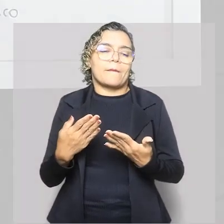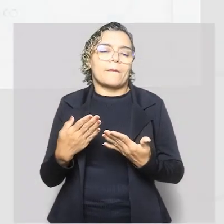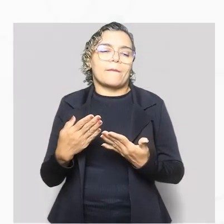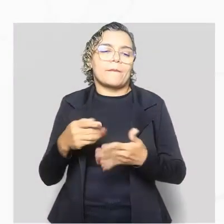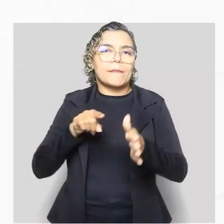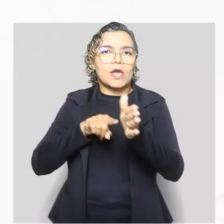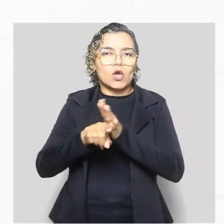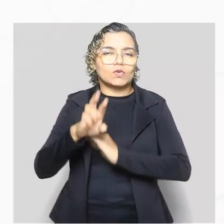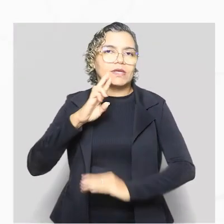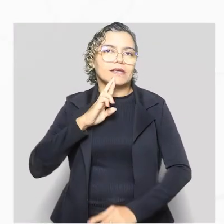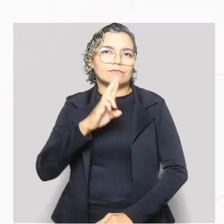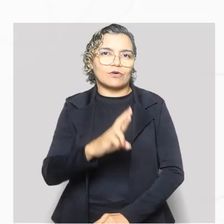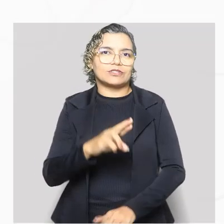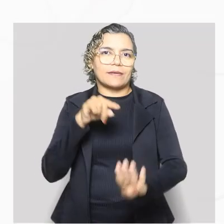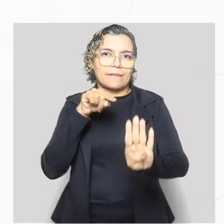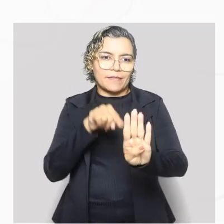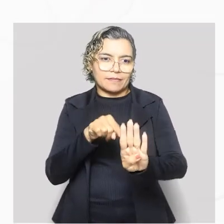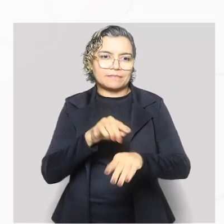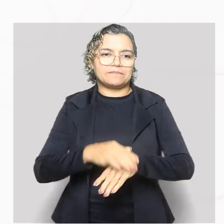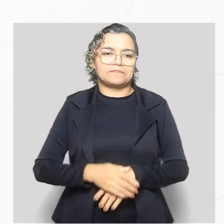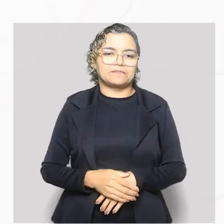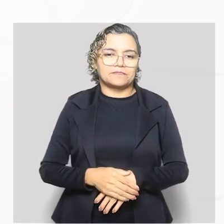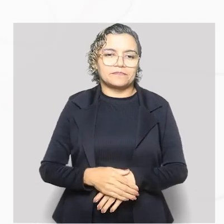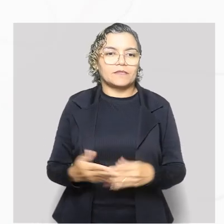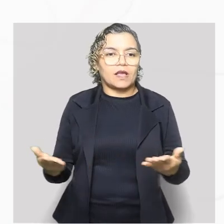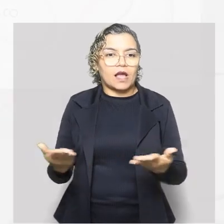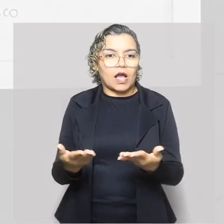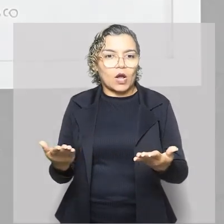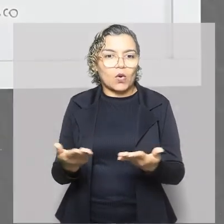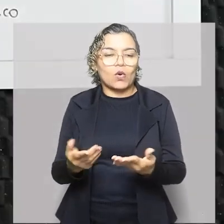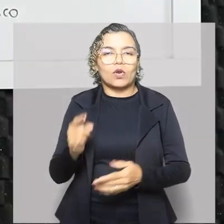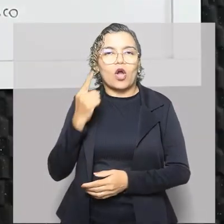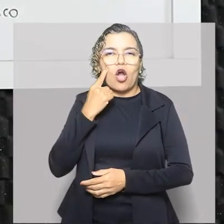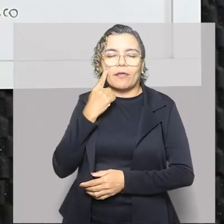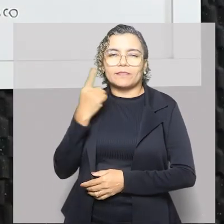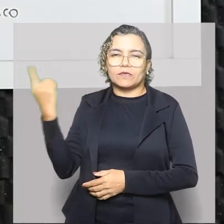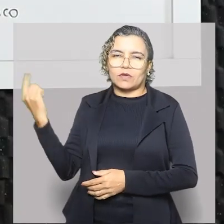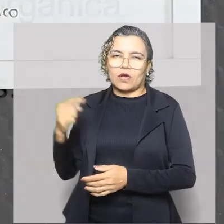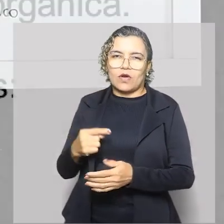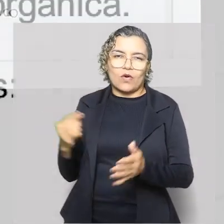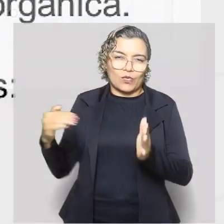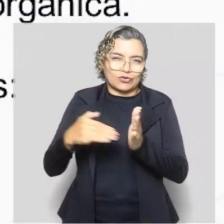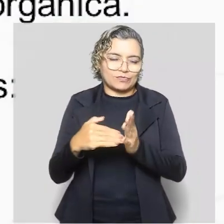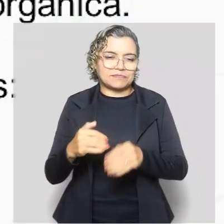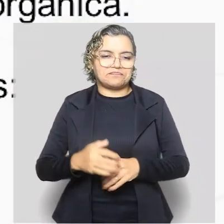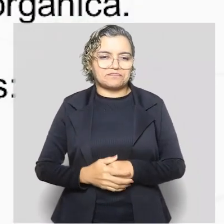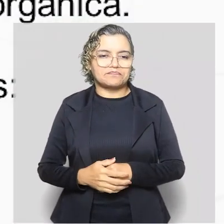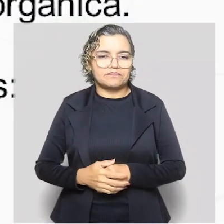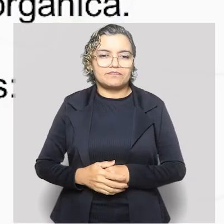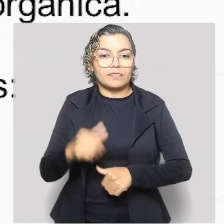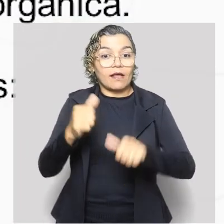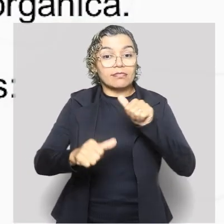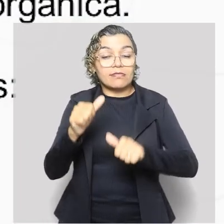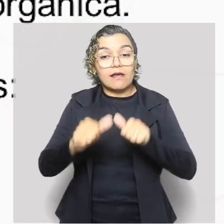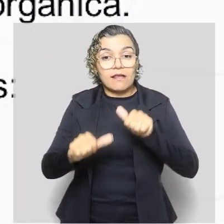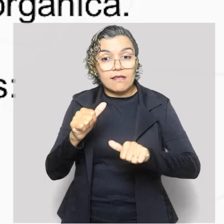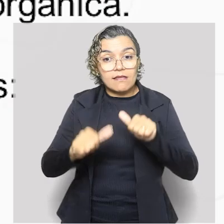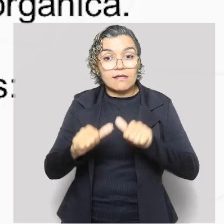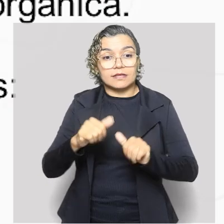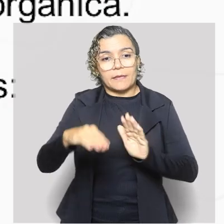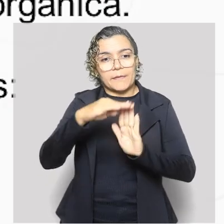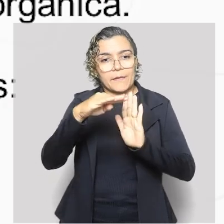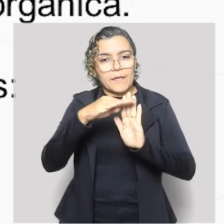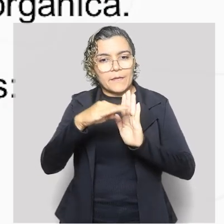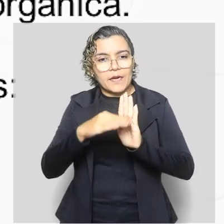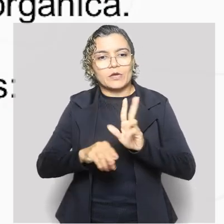a letra B. Tá bom? Vamos aqui finalizar com essa última que fala o seguinte. Analise as afirmações abaixo referentes